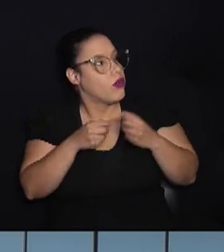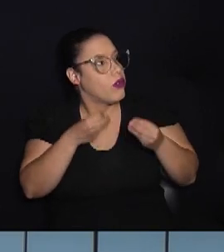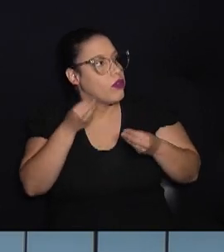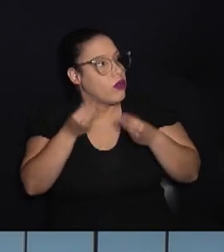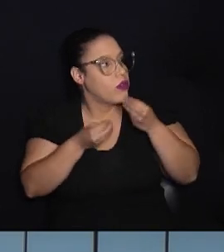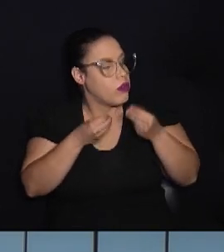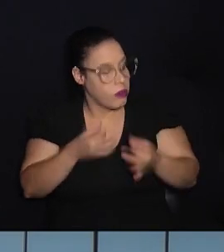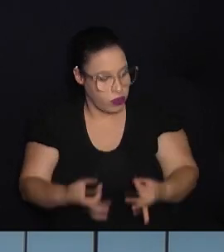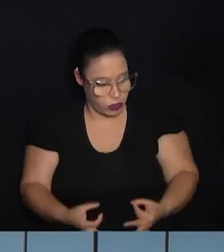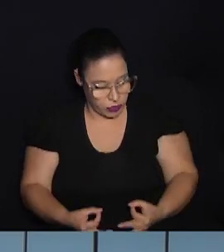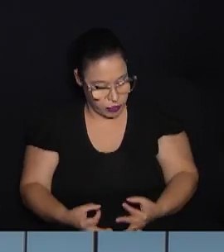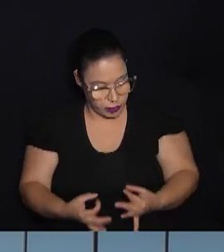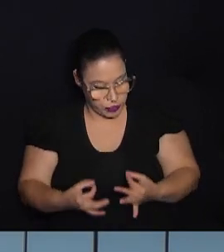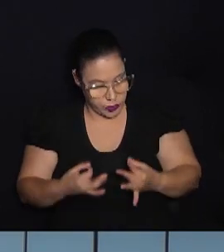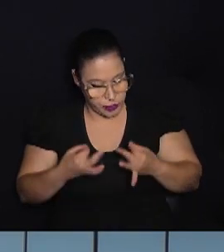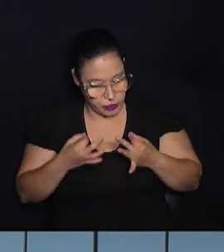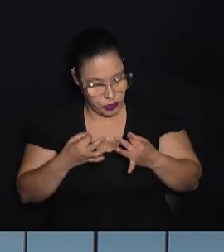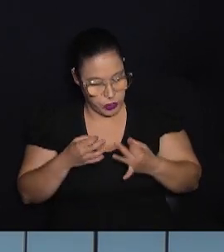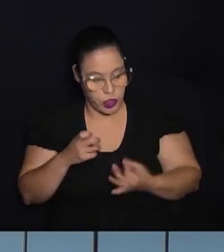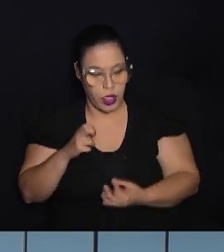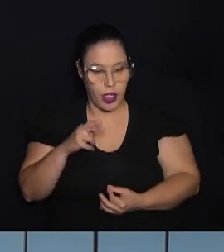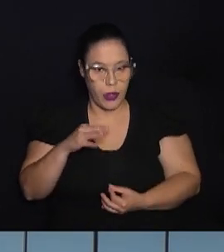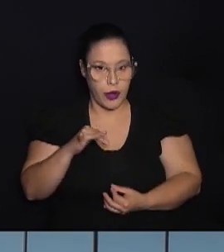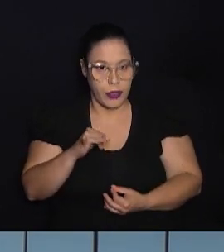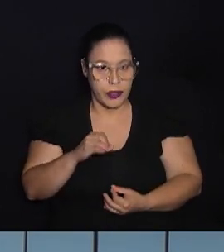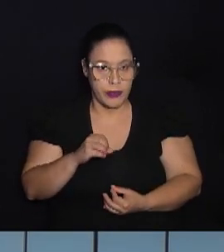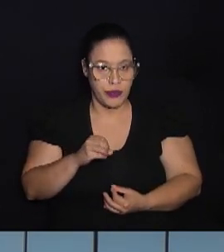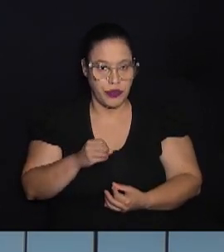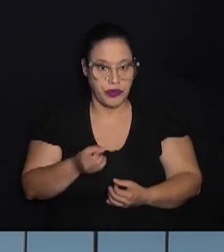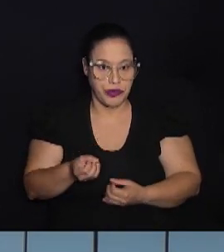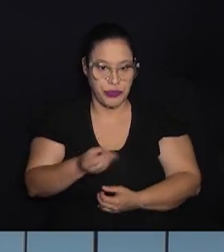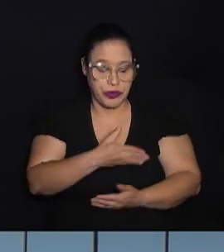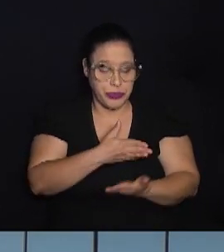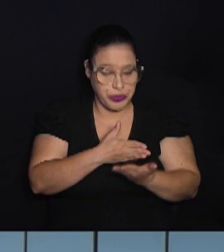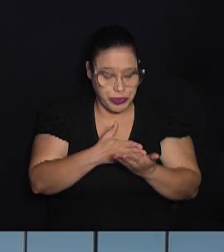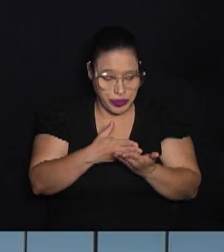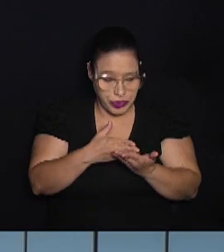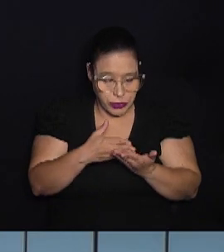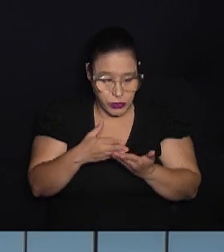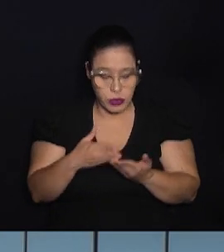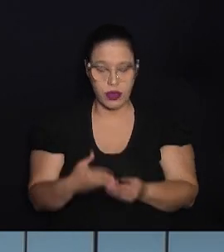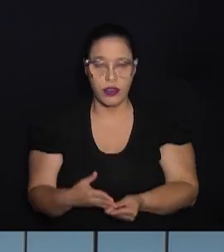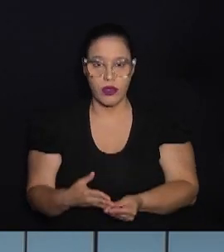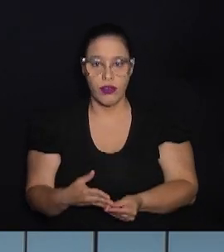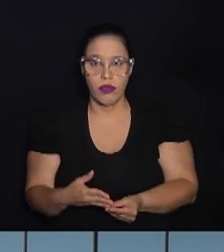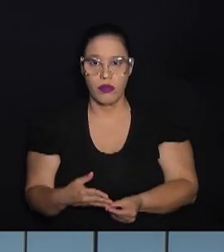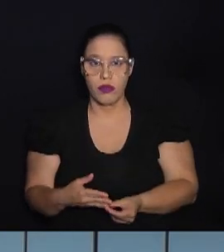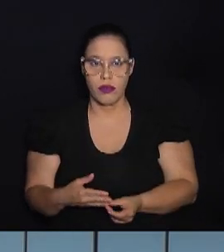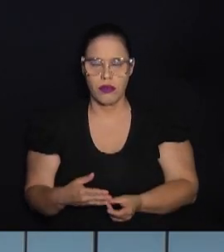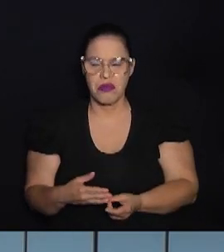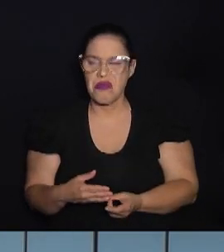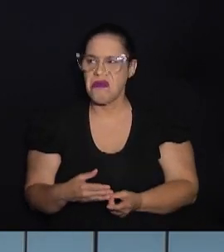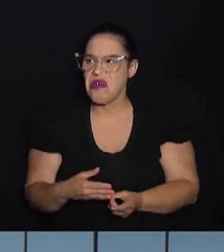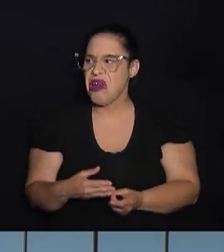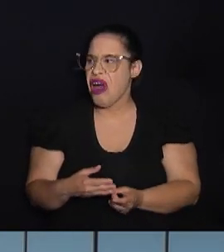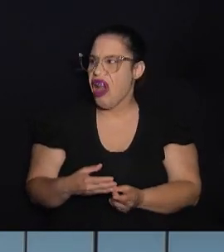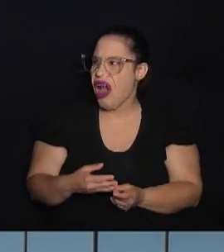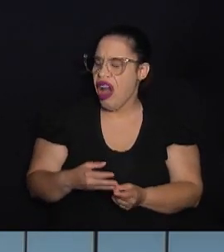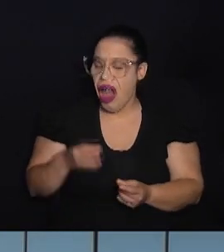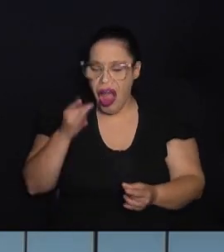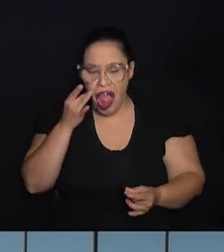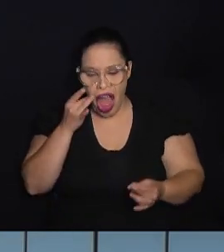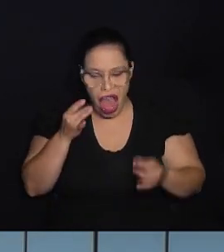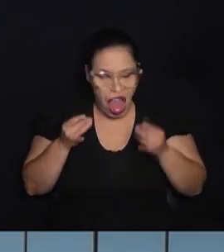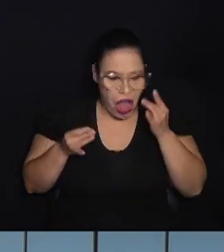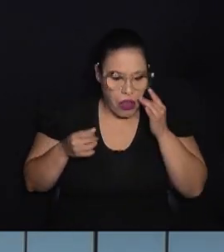o câncer de endométrio ele está na fase inicial? Tem algum sinal, né,